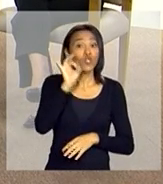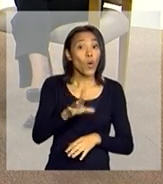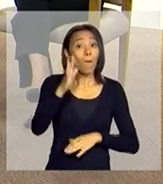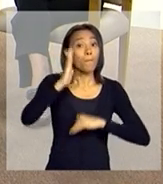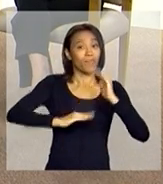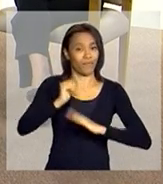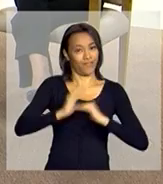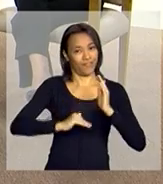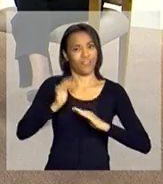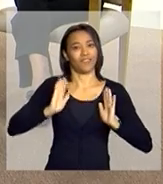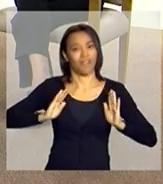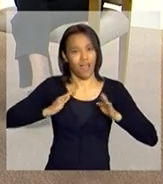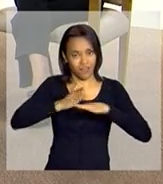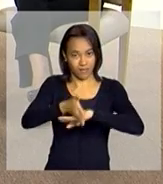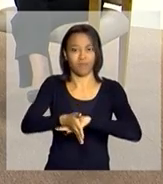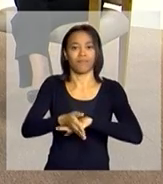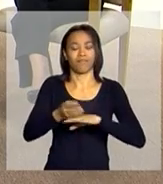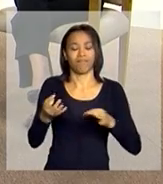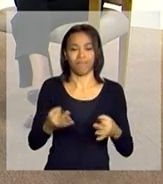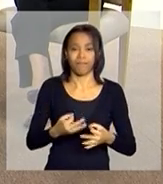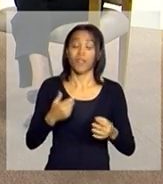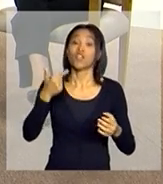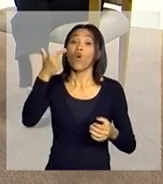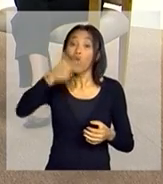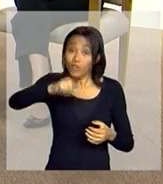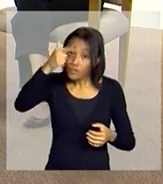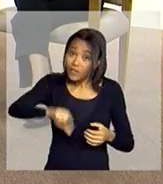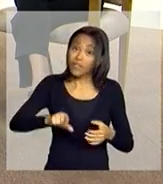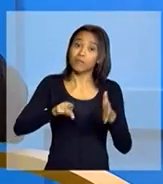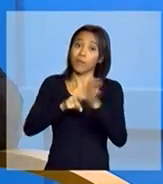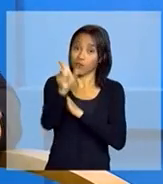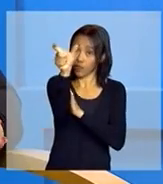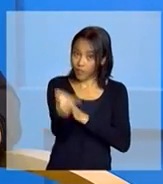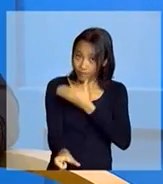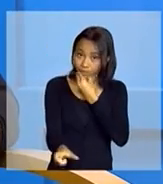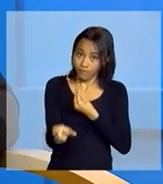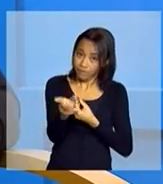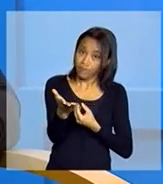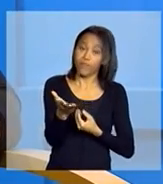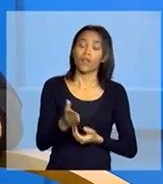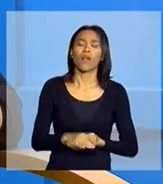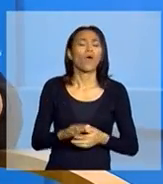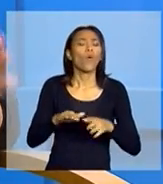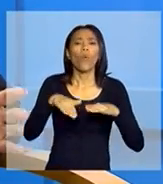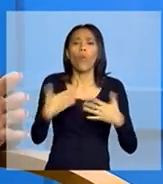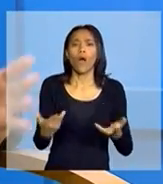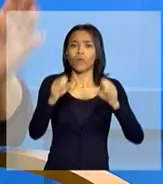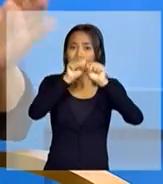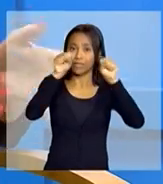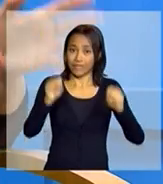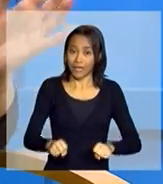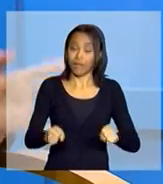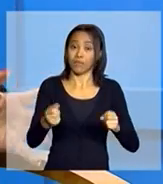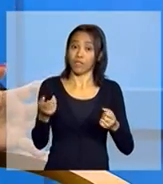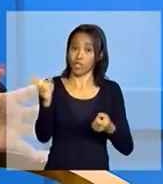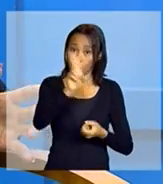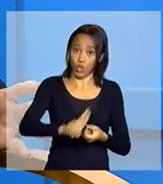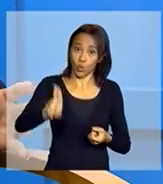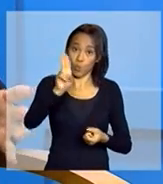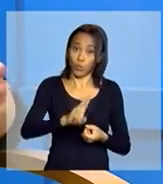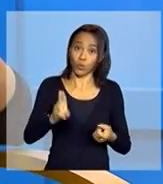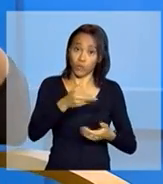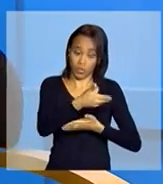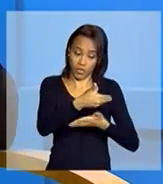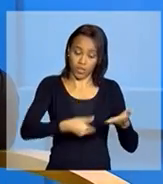técnicos mesmo perfeito Então vamos só relembrar Federico Qual oos são os sistemas que utilizam os dados do cads